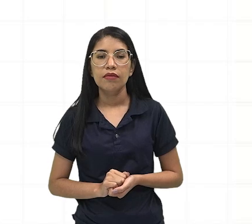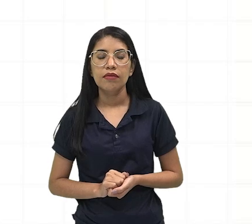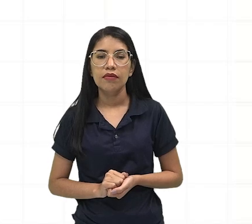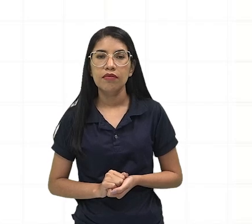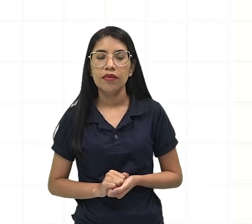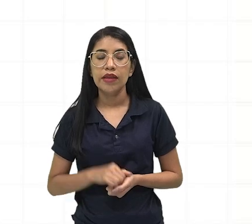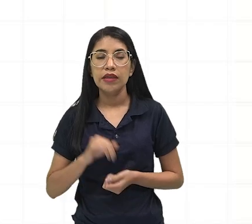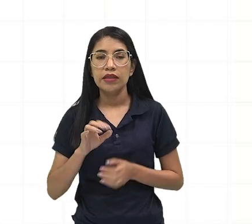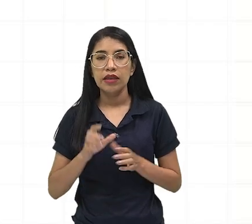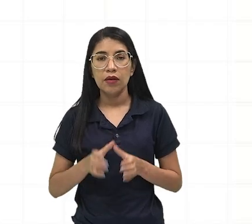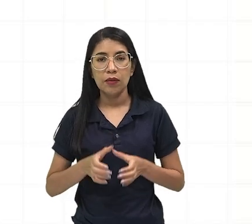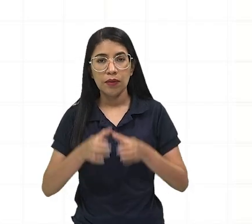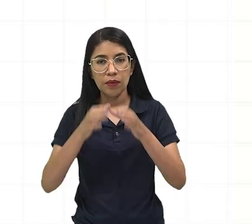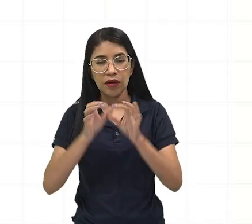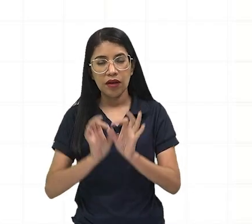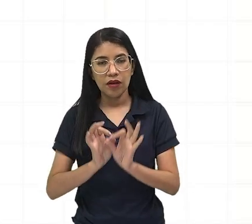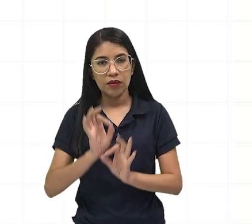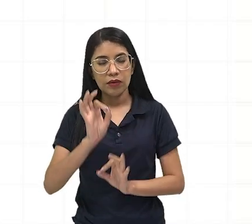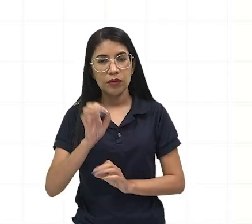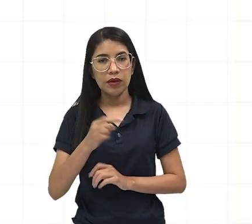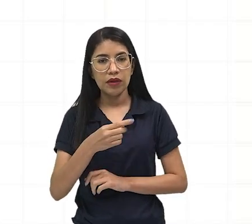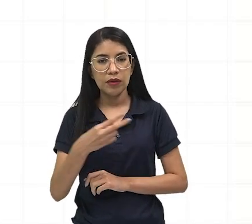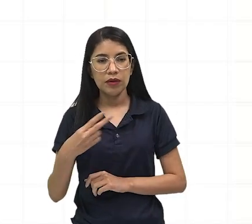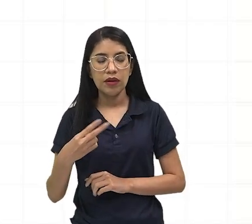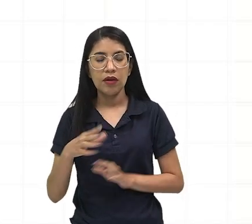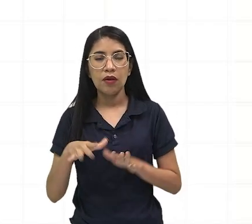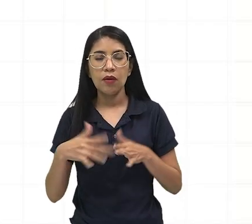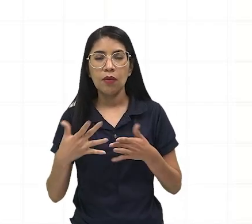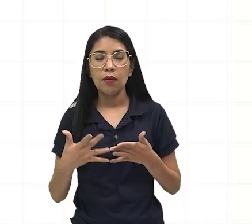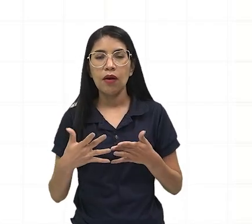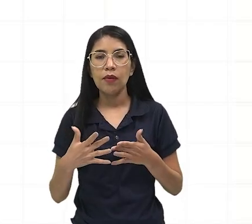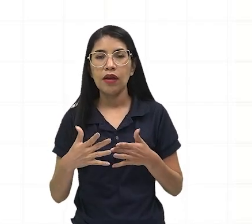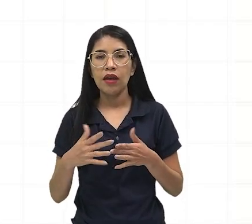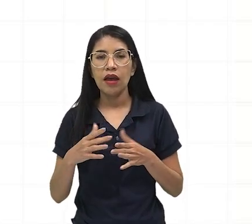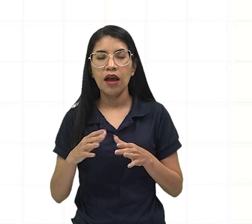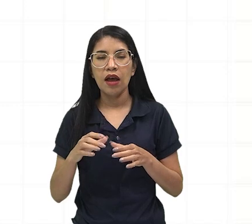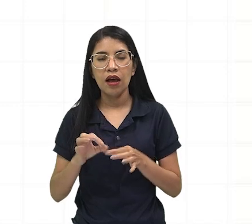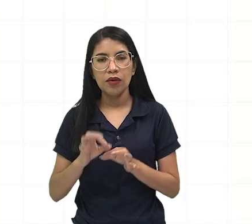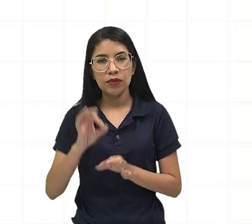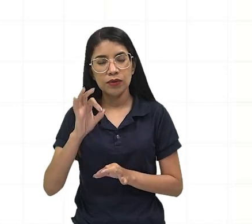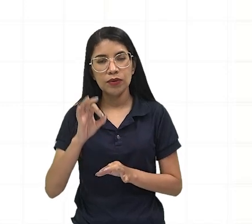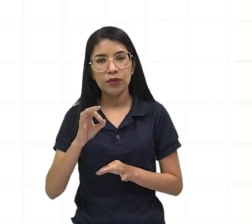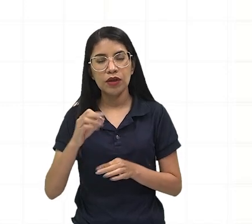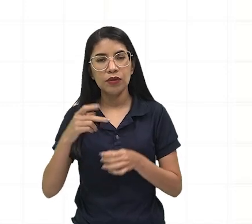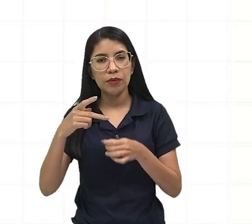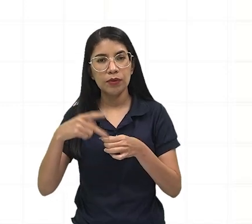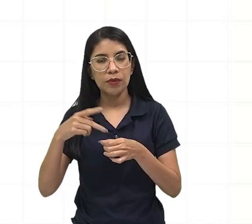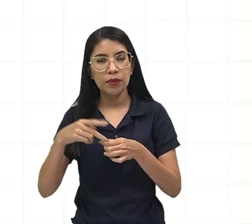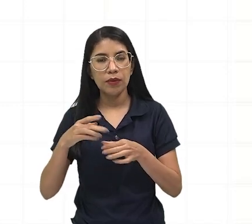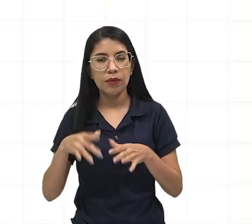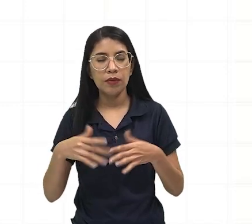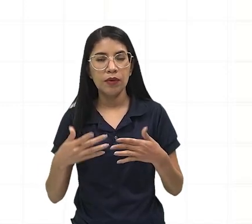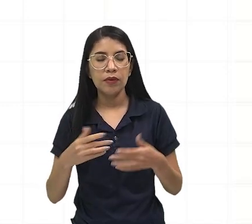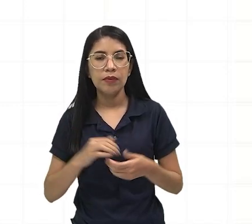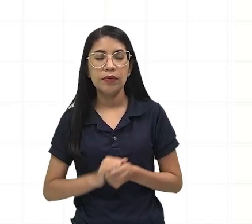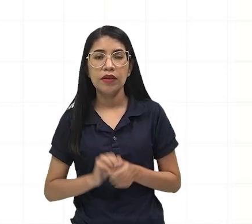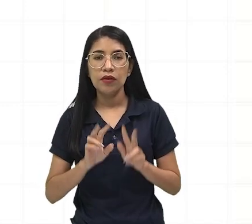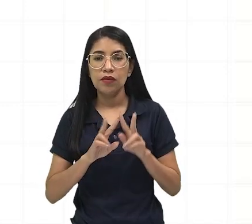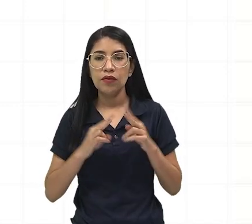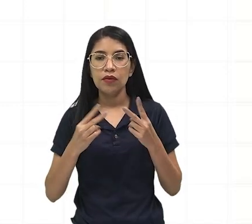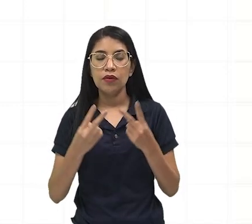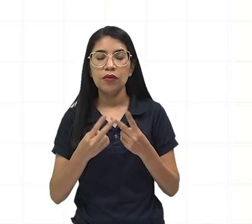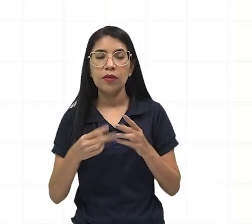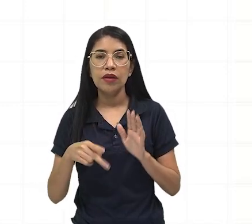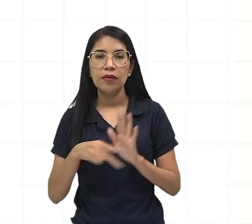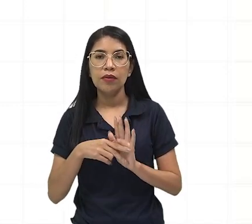Se a altura do tanque é 12 metros, a altura em metro da camada de petróleo. A camada de petróleo, nós sabemos que o volume é igual